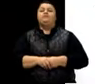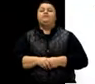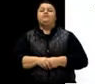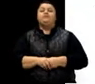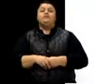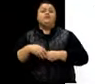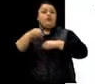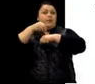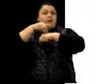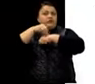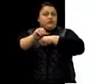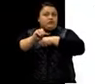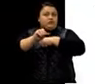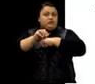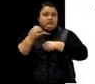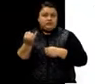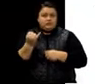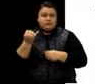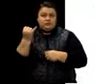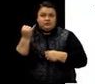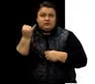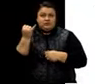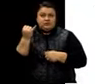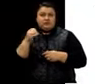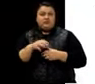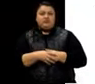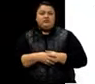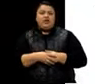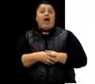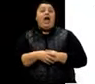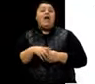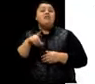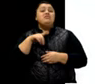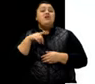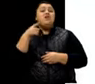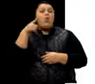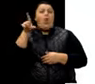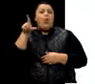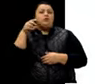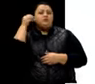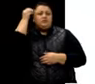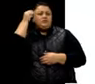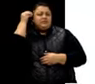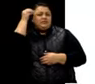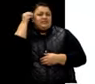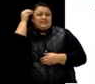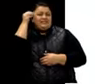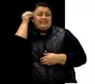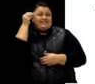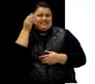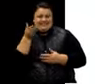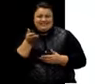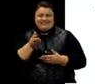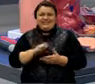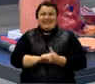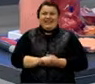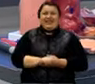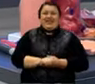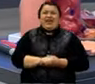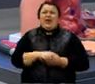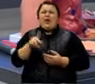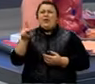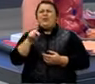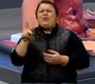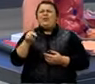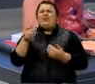Bom, uma dica para vocês. Eu não fiz o outro experimento aqui, ó. Tá me lembrando do experimento. Pô,